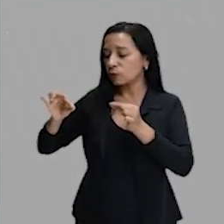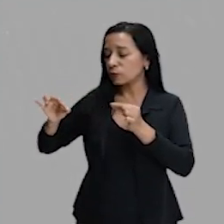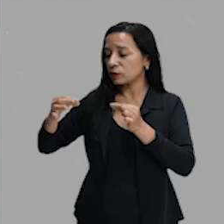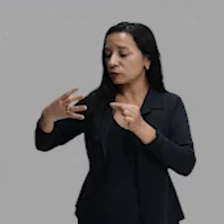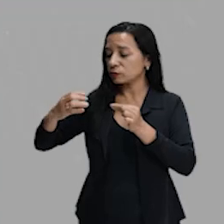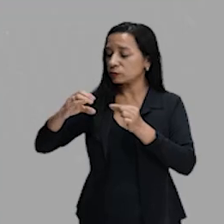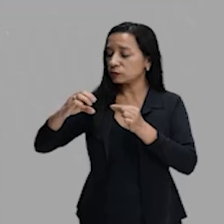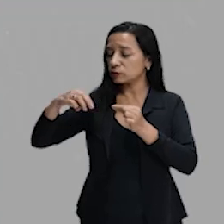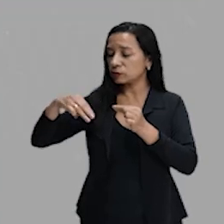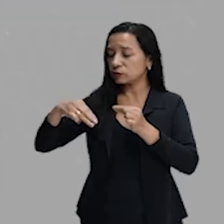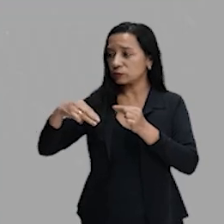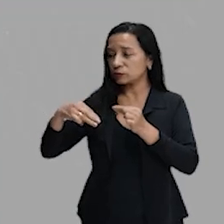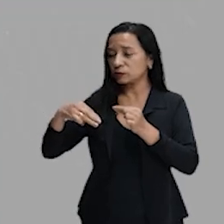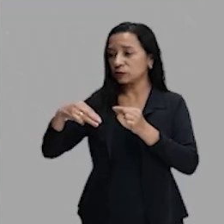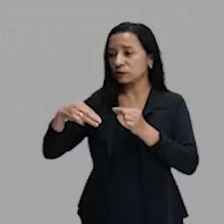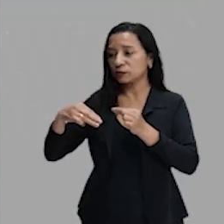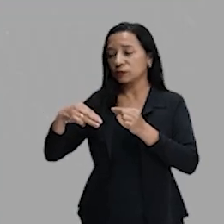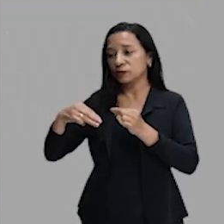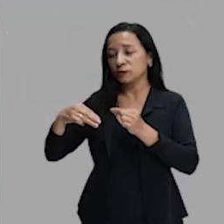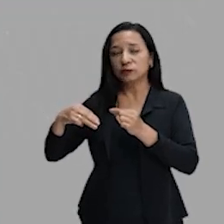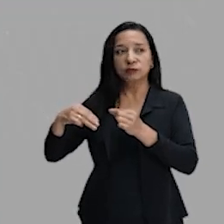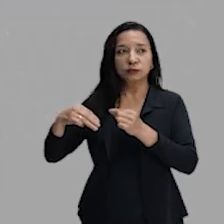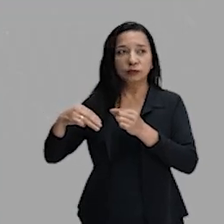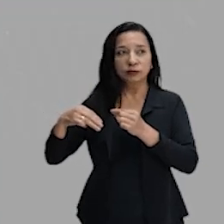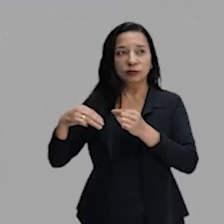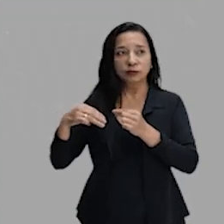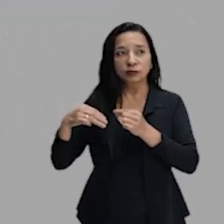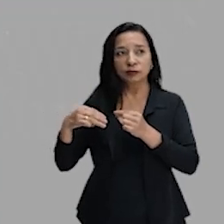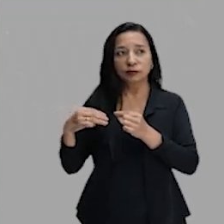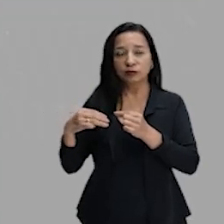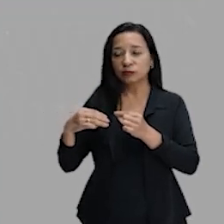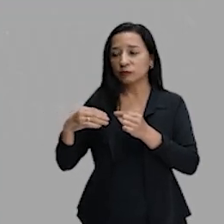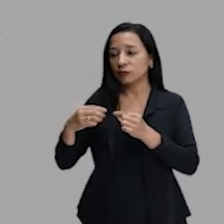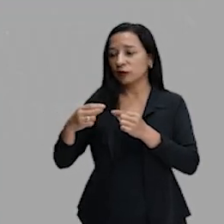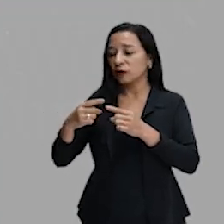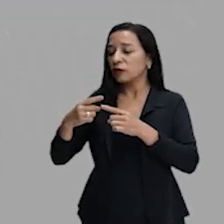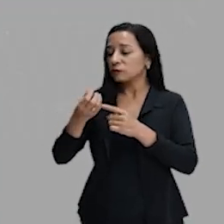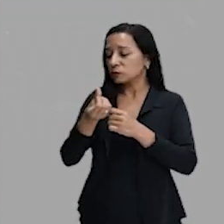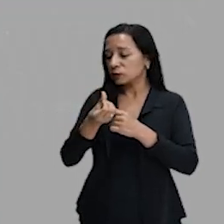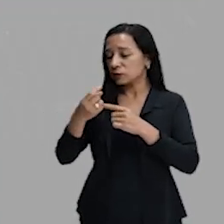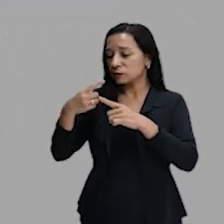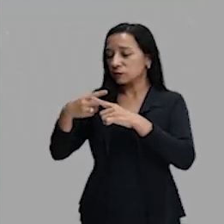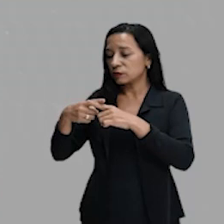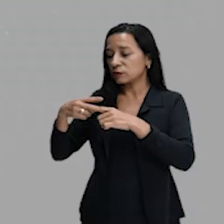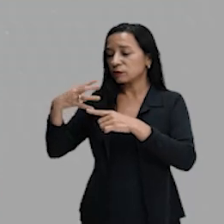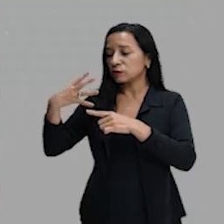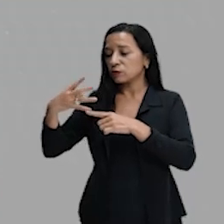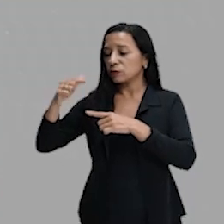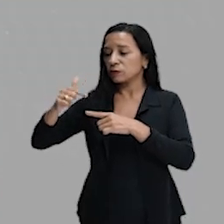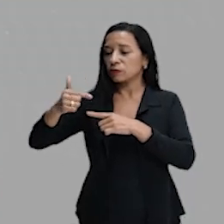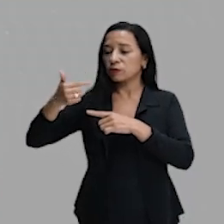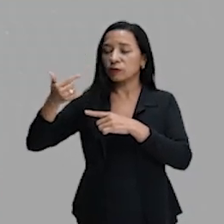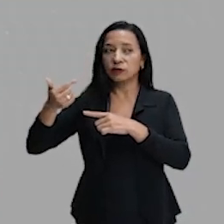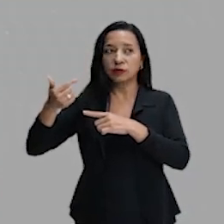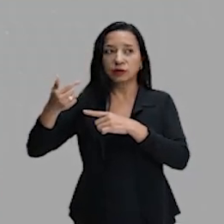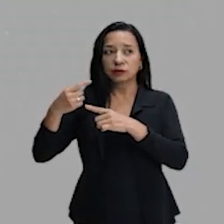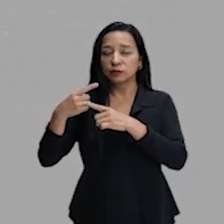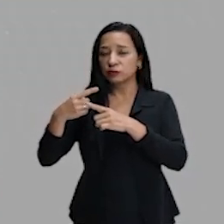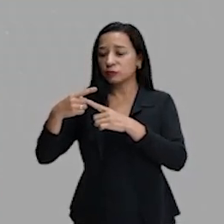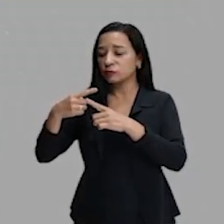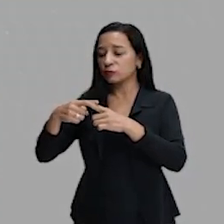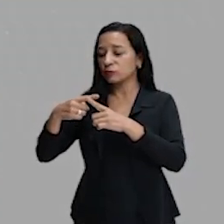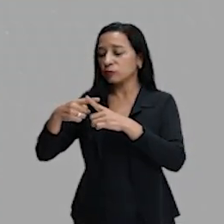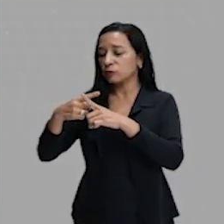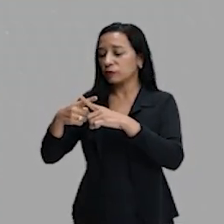qu multiplicado pela ra 3 dividido por 4